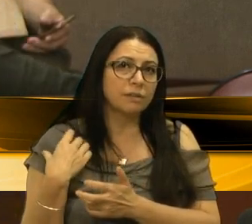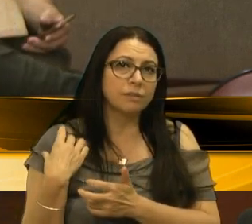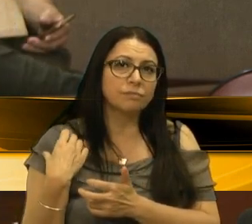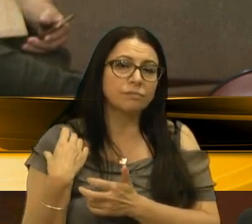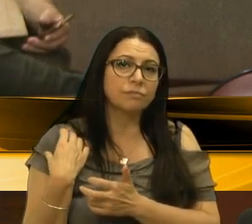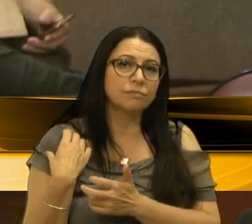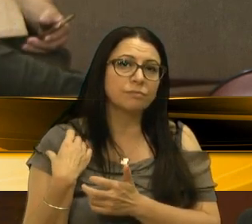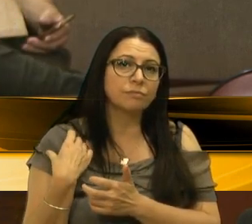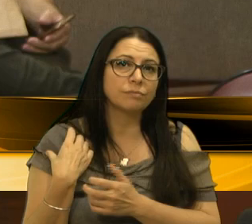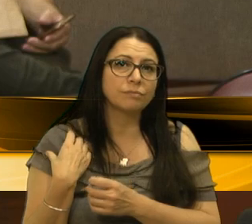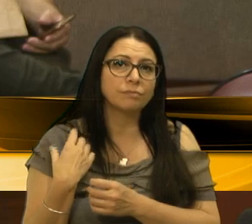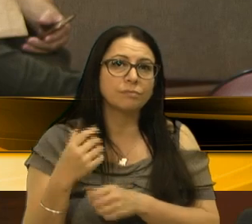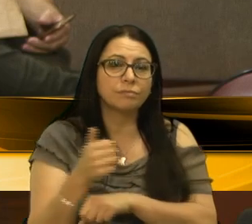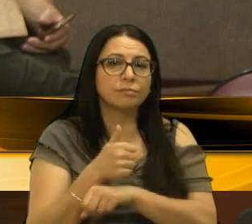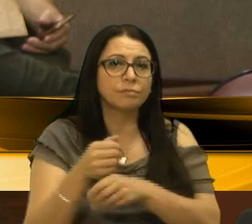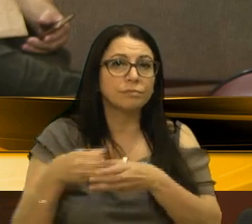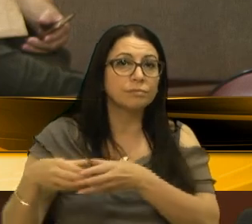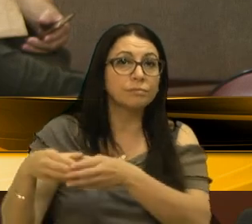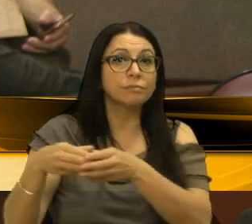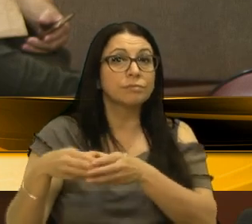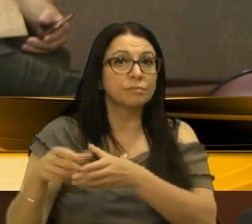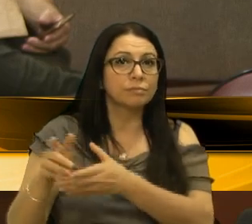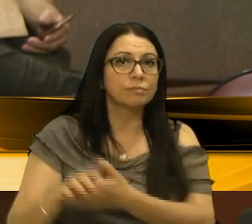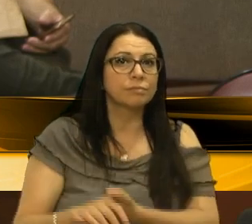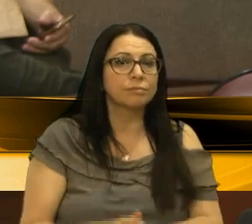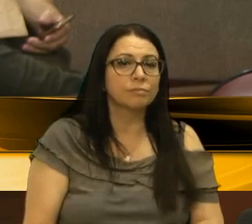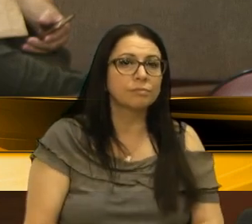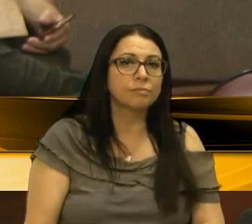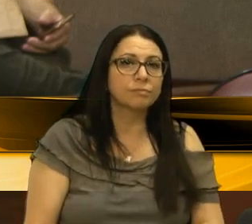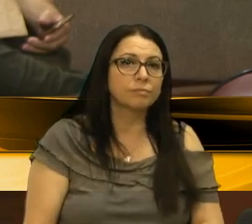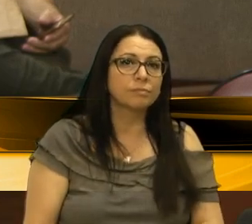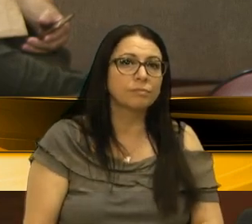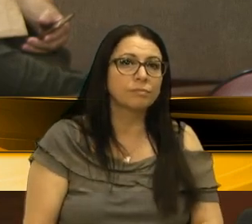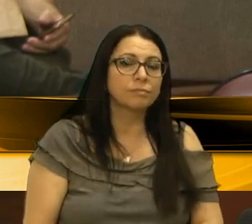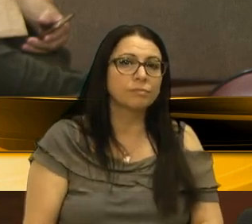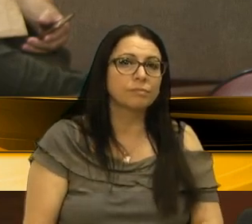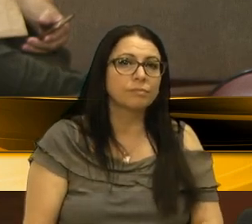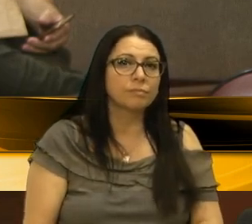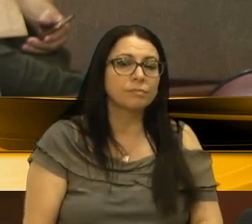de turismólogo. Ah, ok.